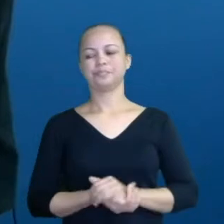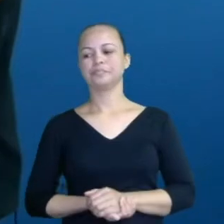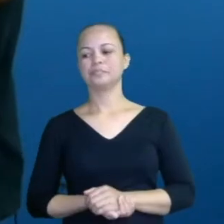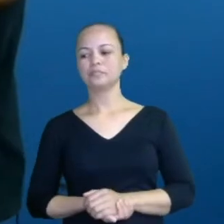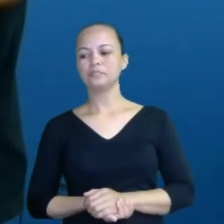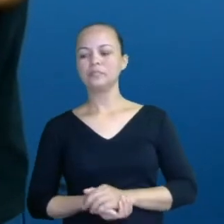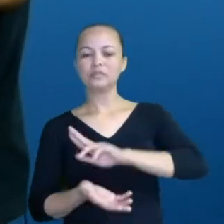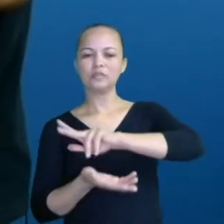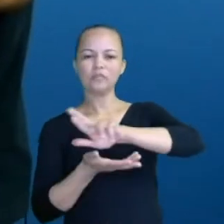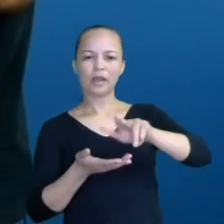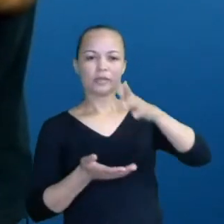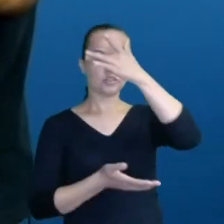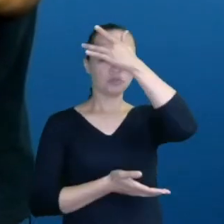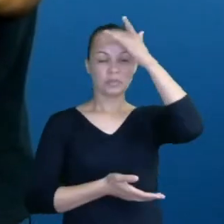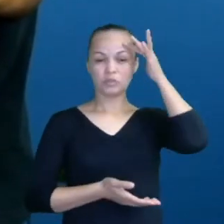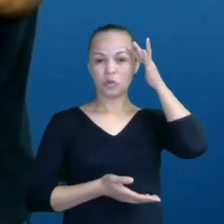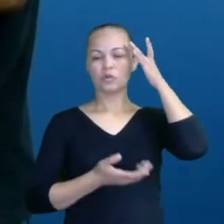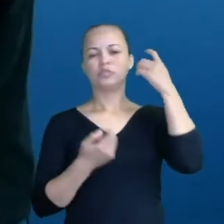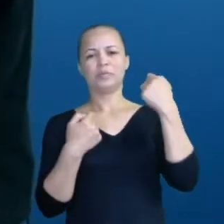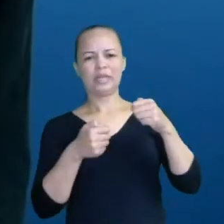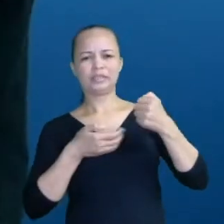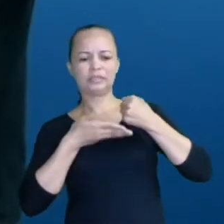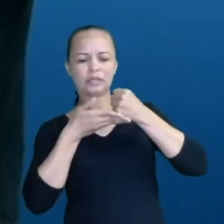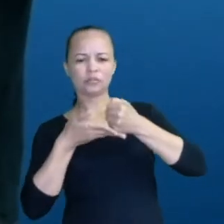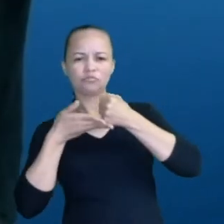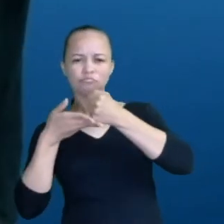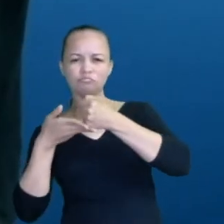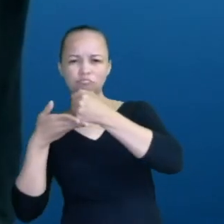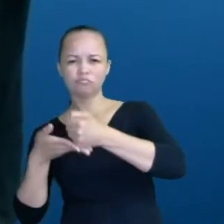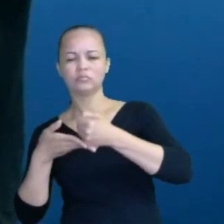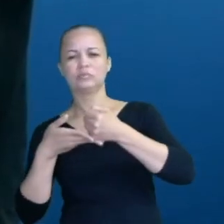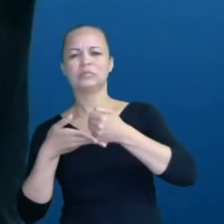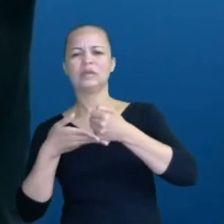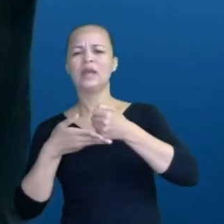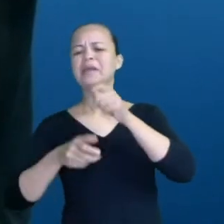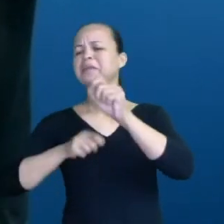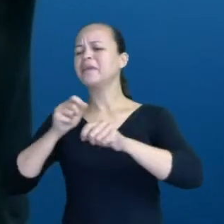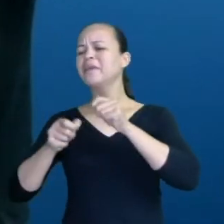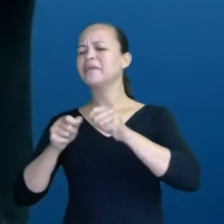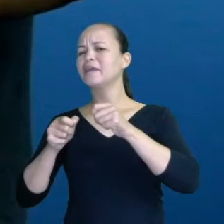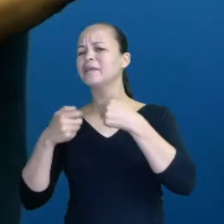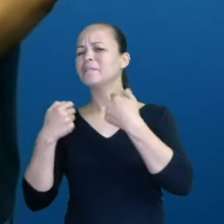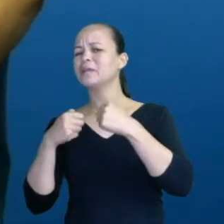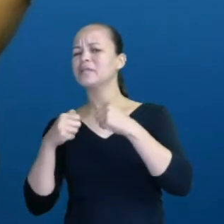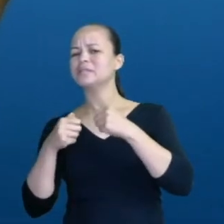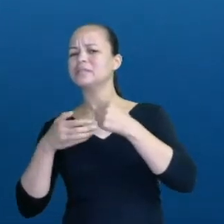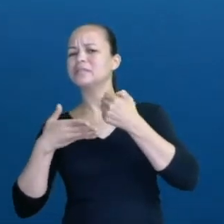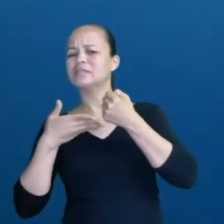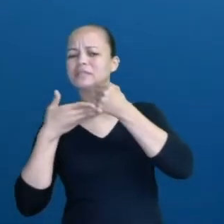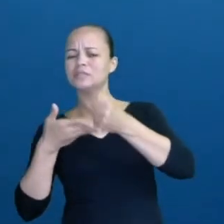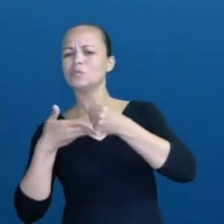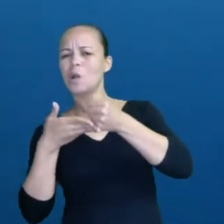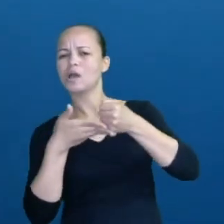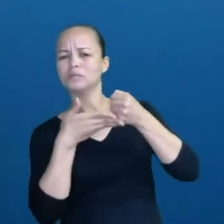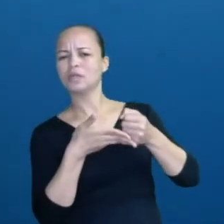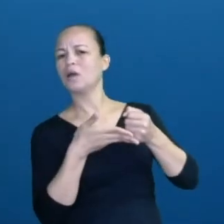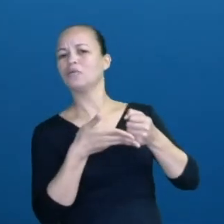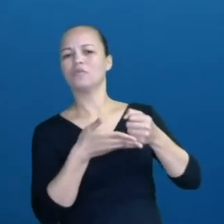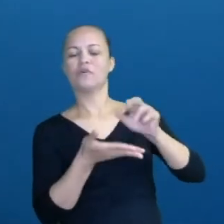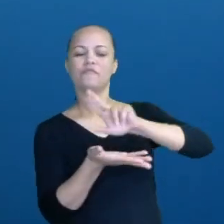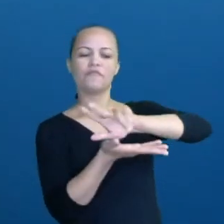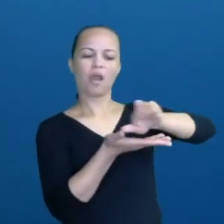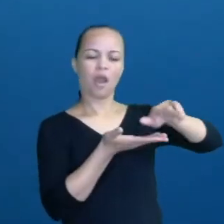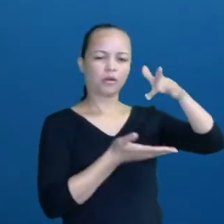Várias pessoas precisam de doações. Quem precisa de doações? Várias pessoas. Percebam que é apenas